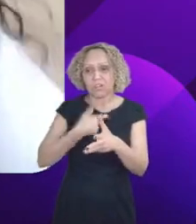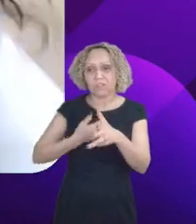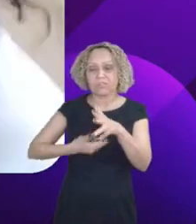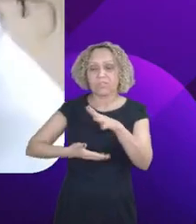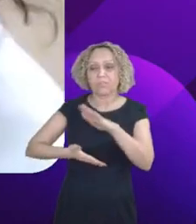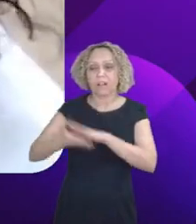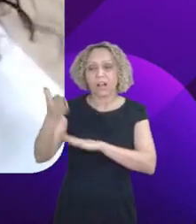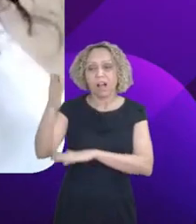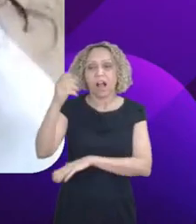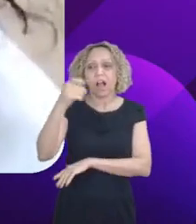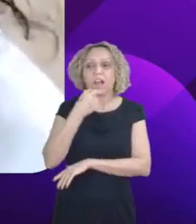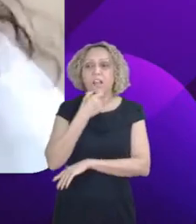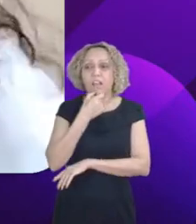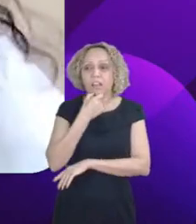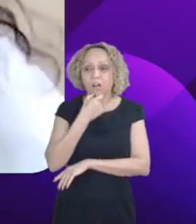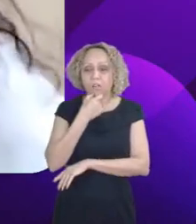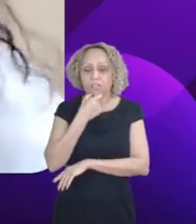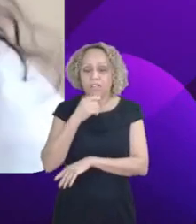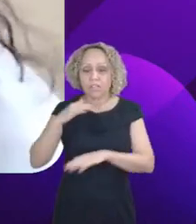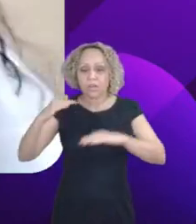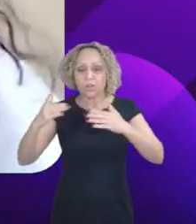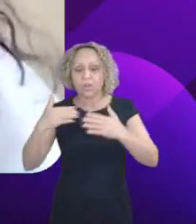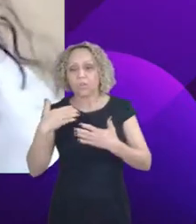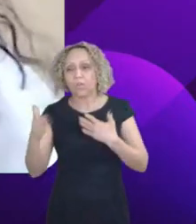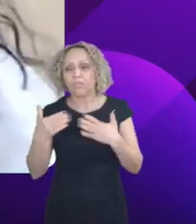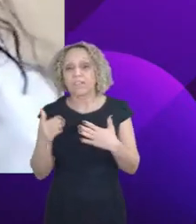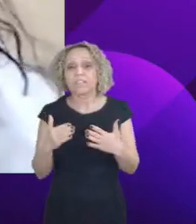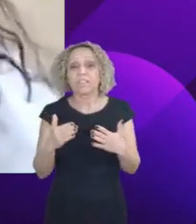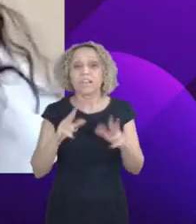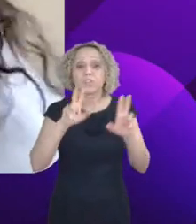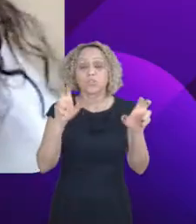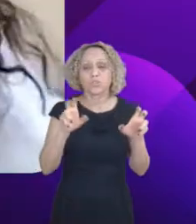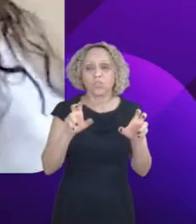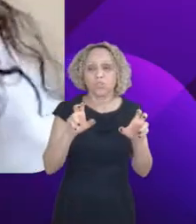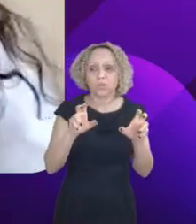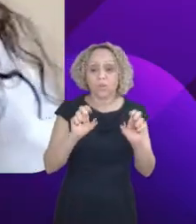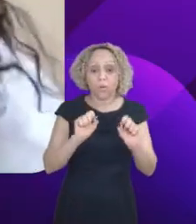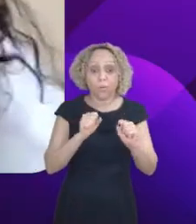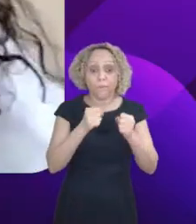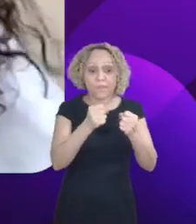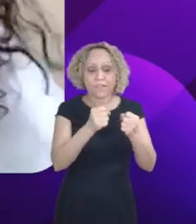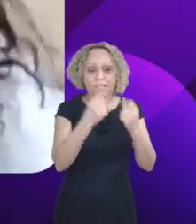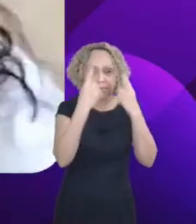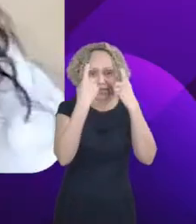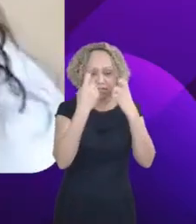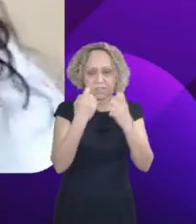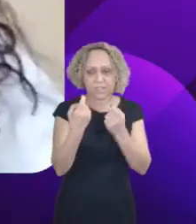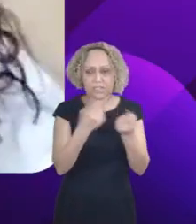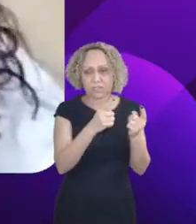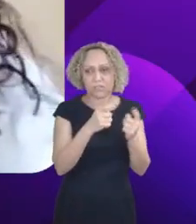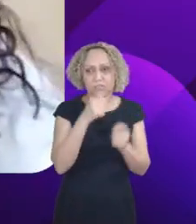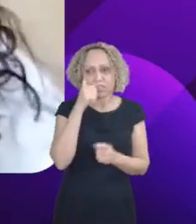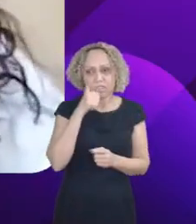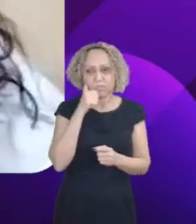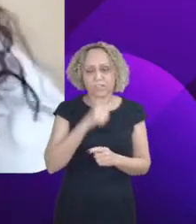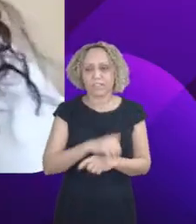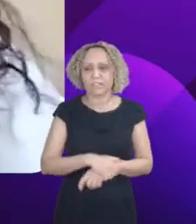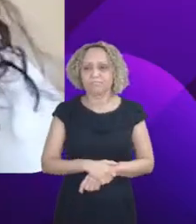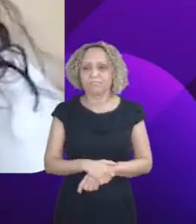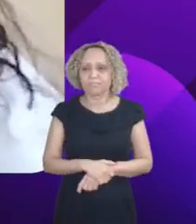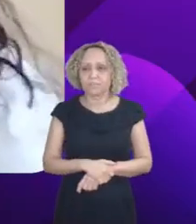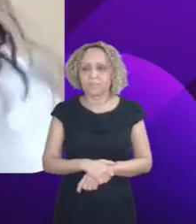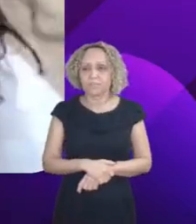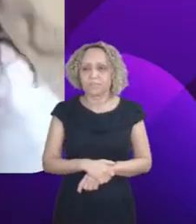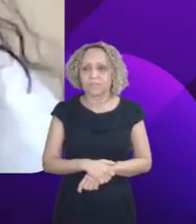Scotland Yard sobre o enfrentamento da violência contra a mulher. Esse é um projeto que me orgulha e é um somatório, a culminância de um trabalho